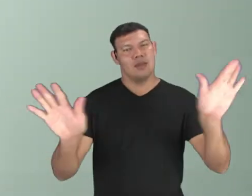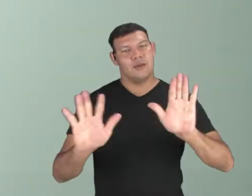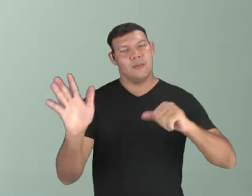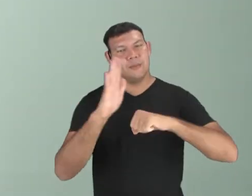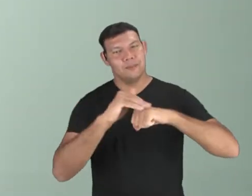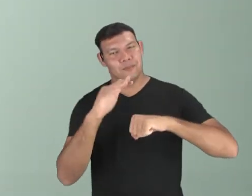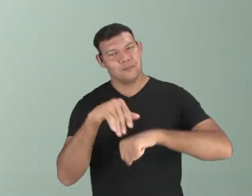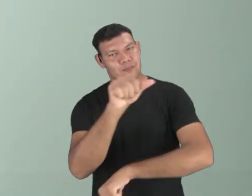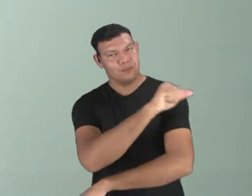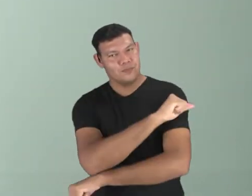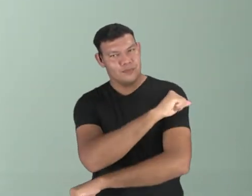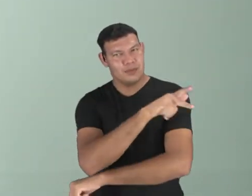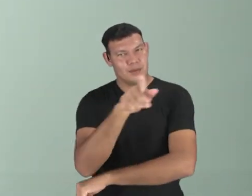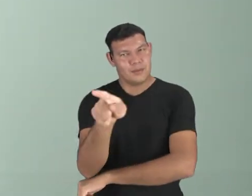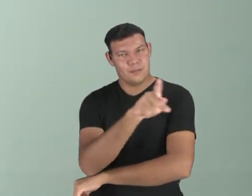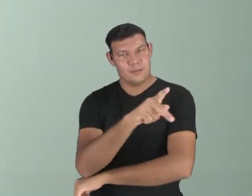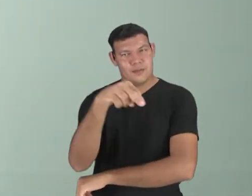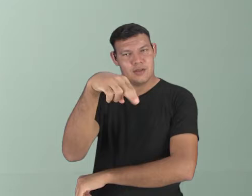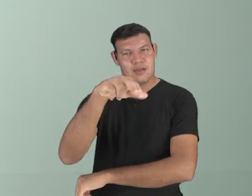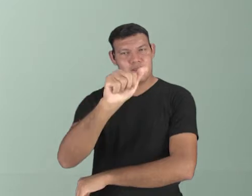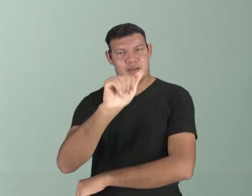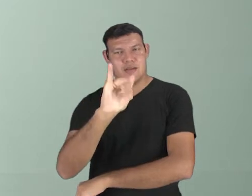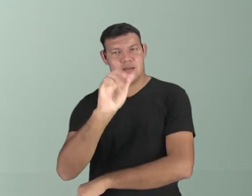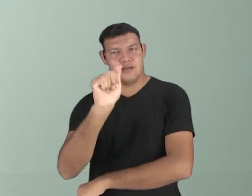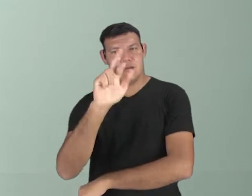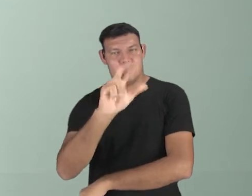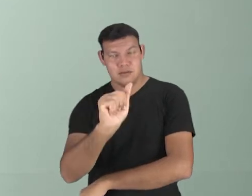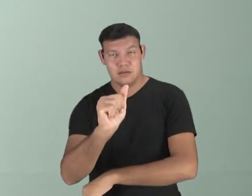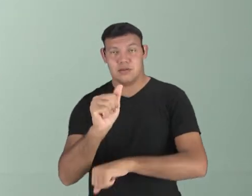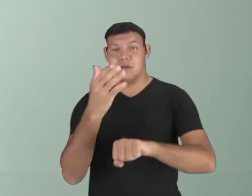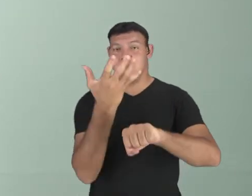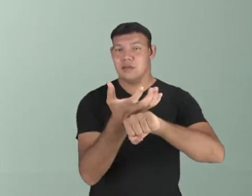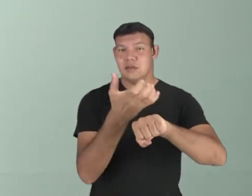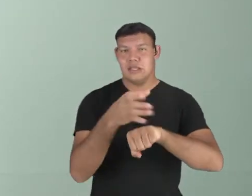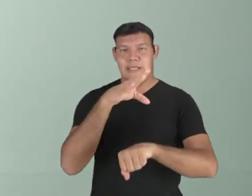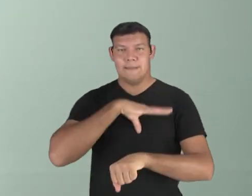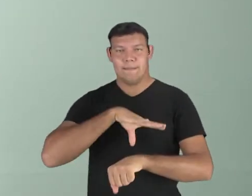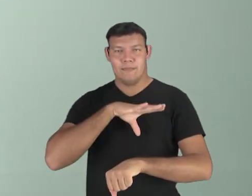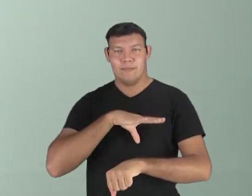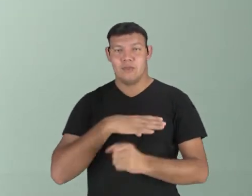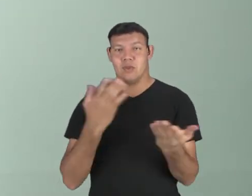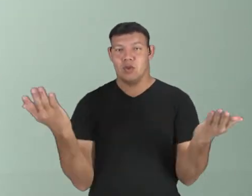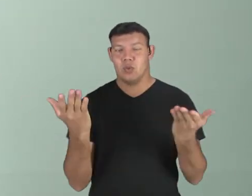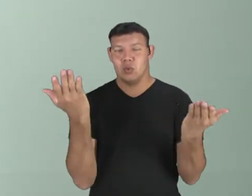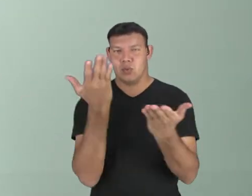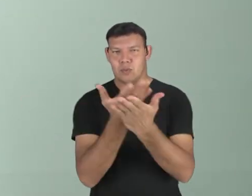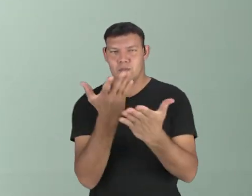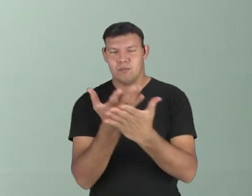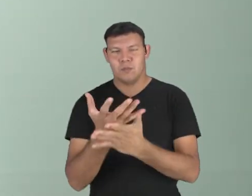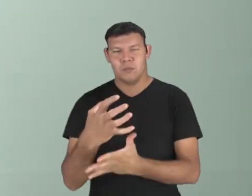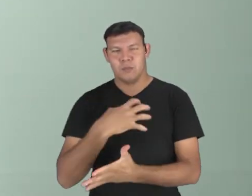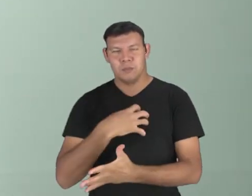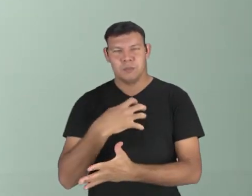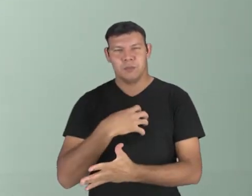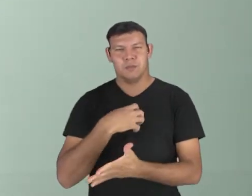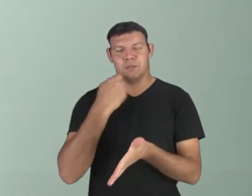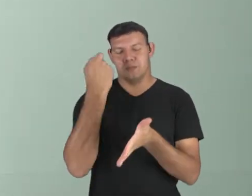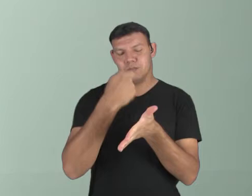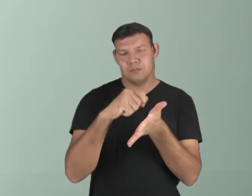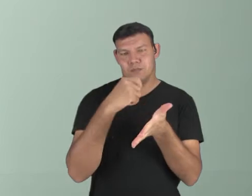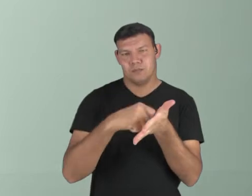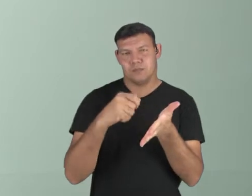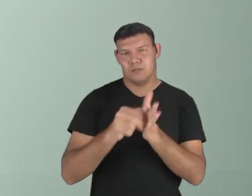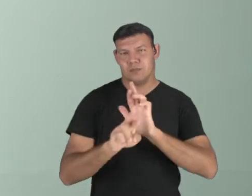Olá, queridos alunos, eu me chamo Nayara, sou professora de língua portuguesa e hoje nós iremos trabalhar a intenção de autores de